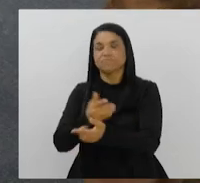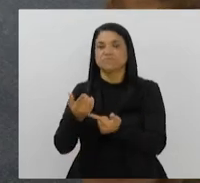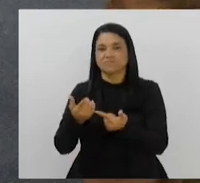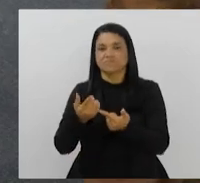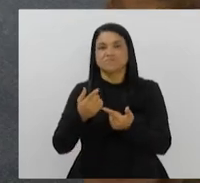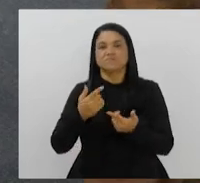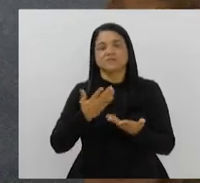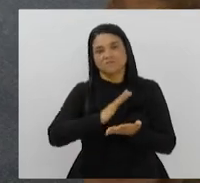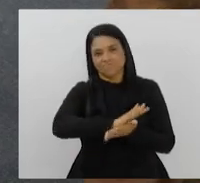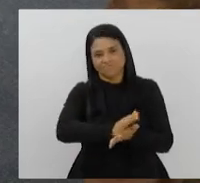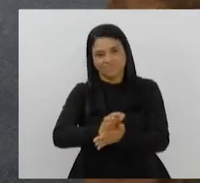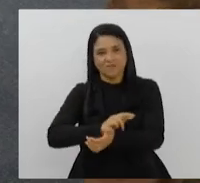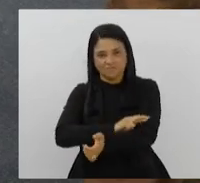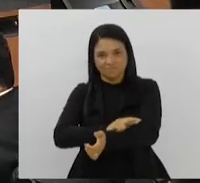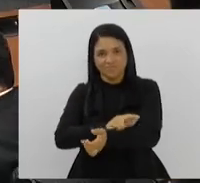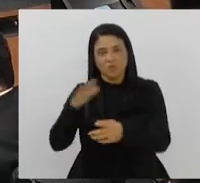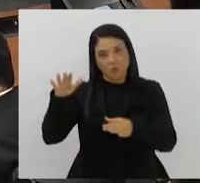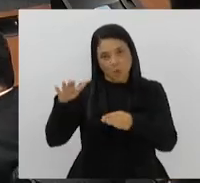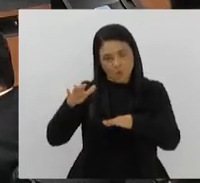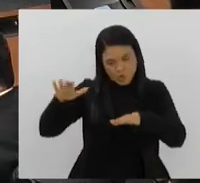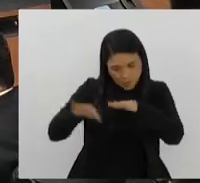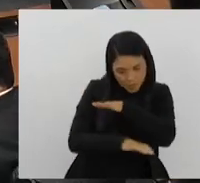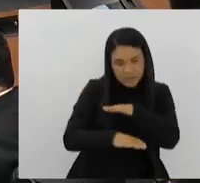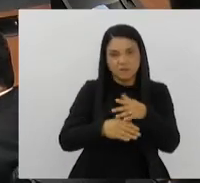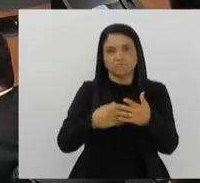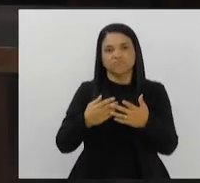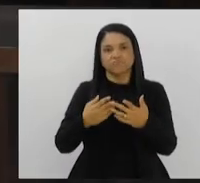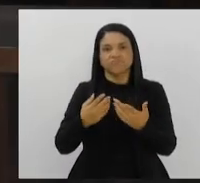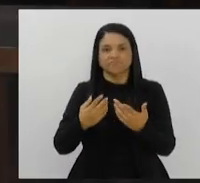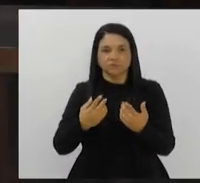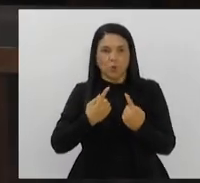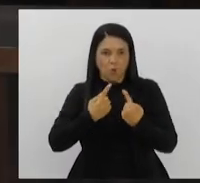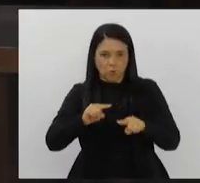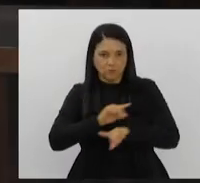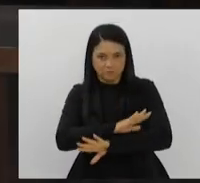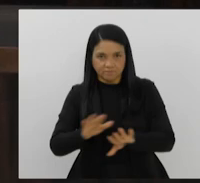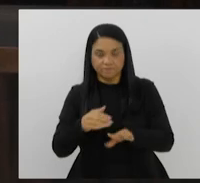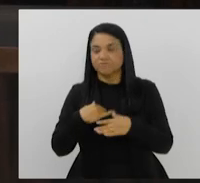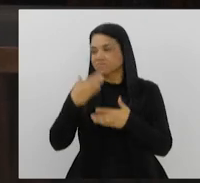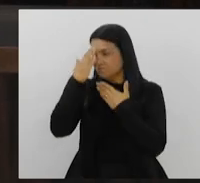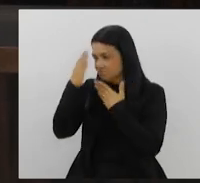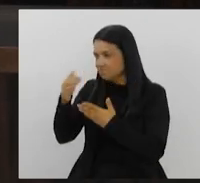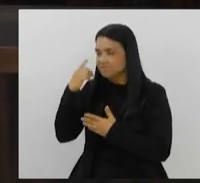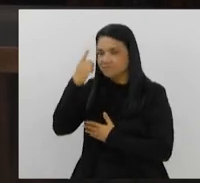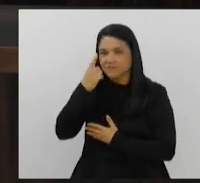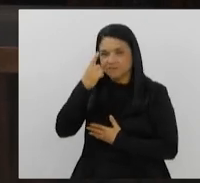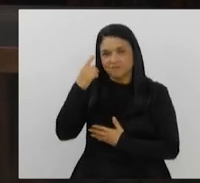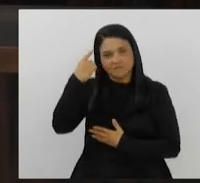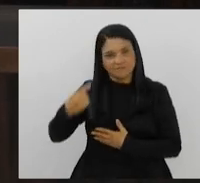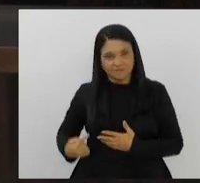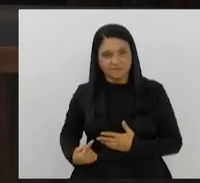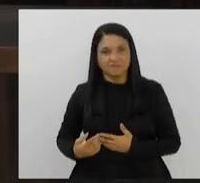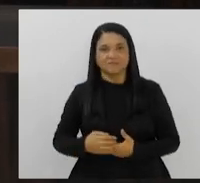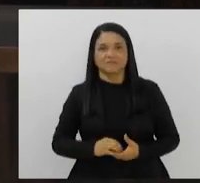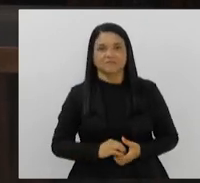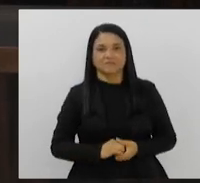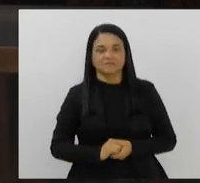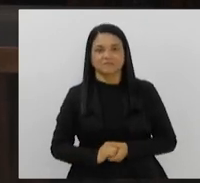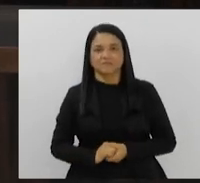preconceito, discriminação e opressão. Muito obrigado, nossa nobre deputada Dani Balbi.